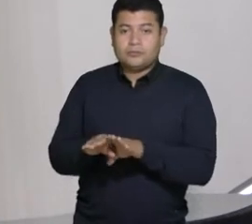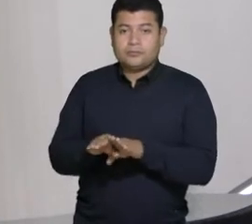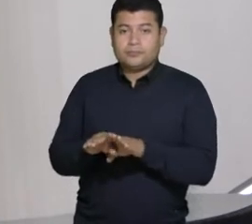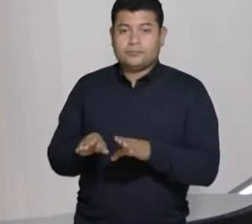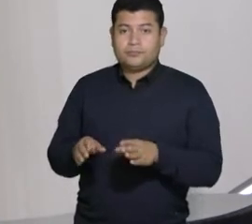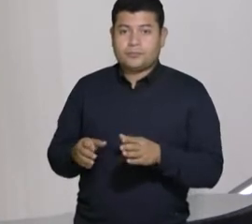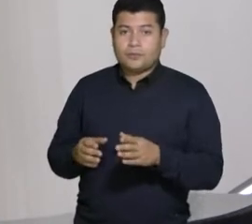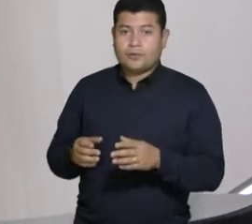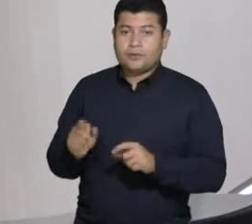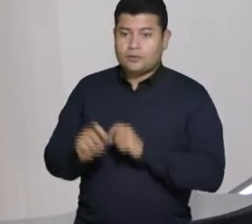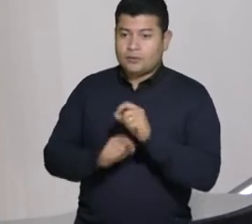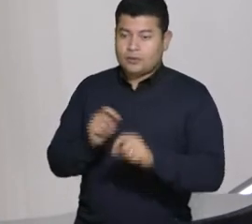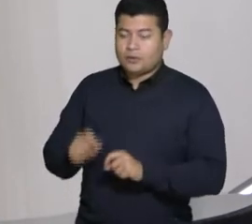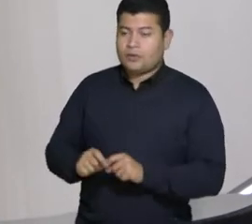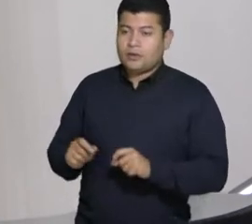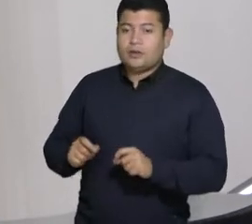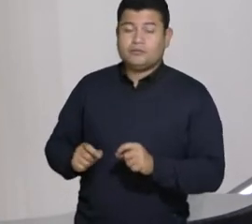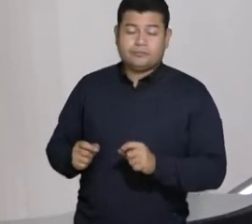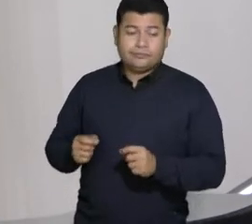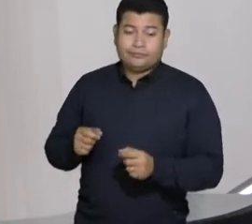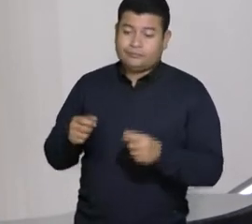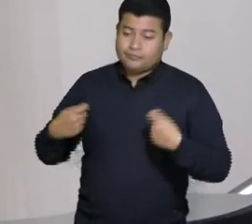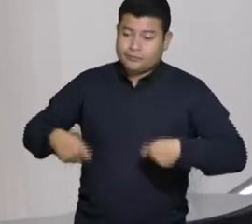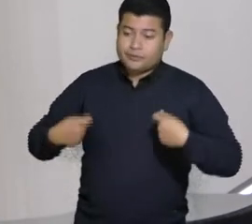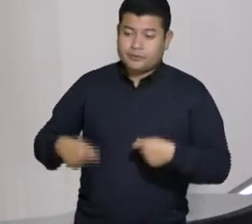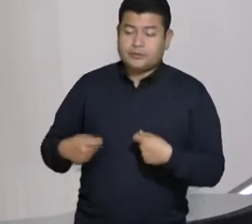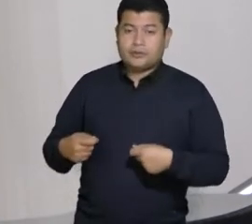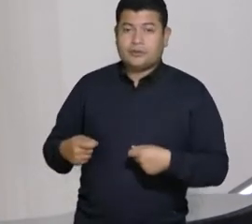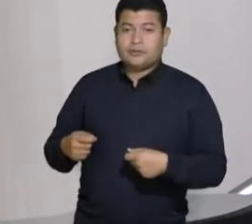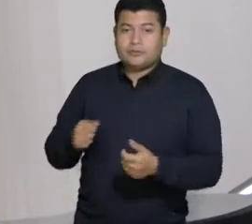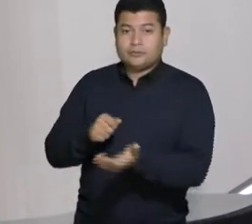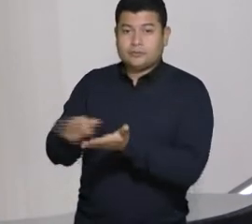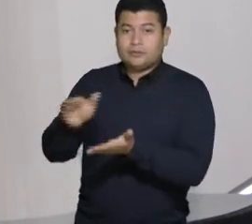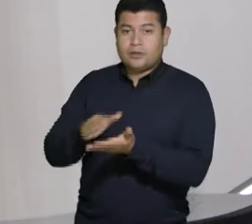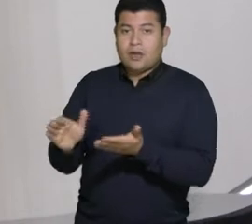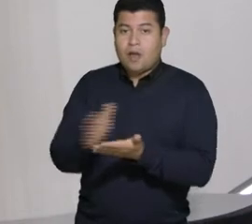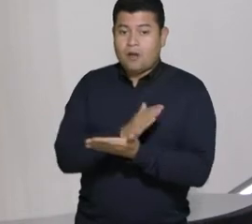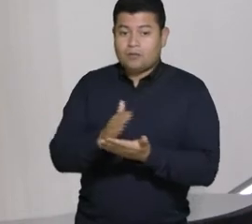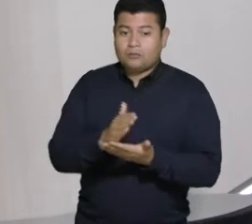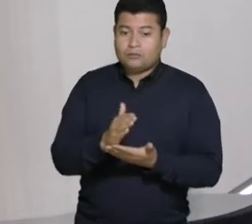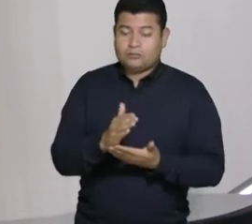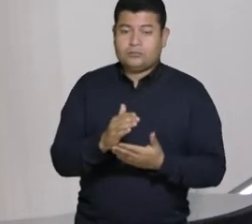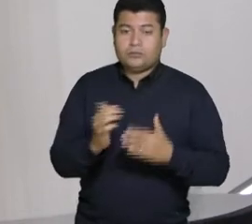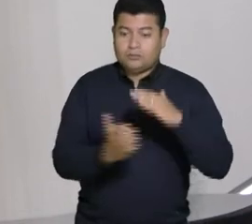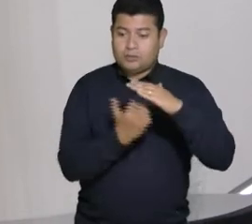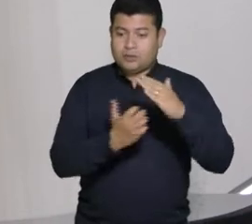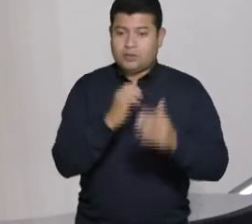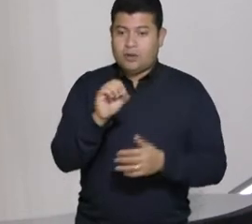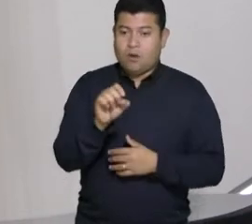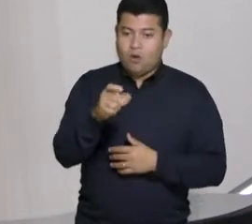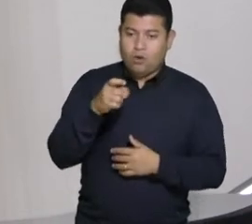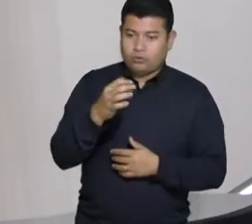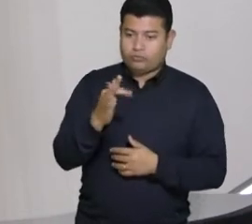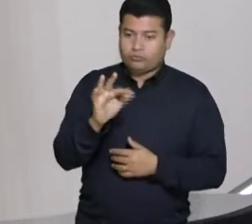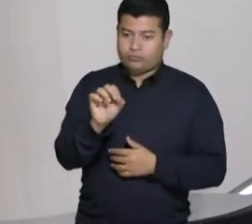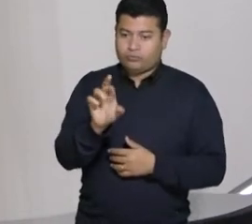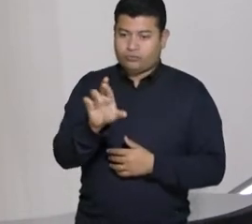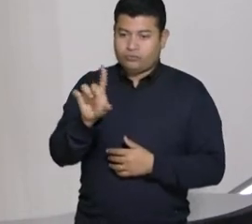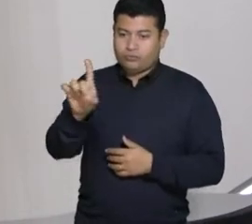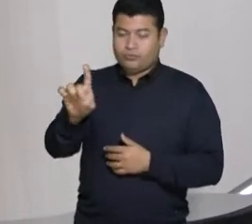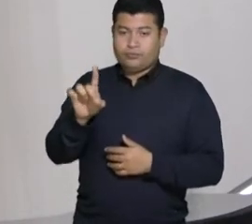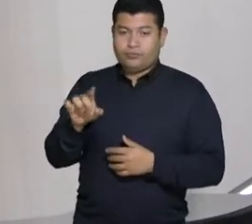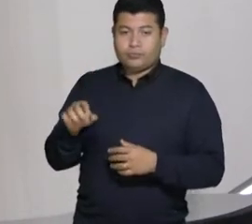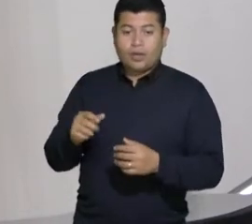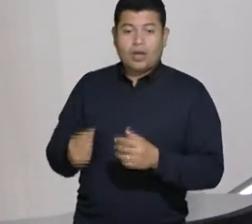funcionários E também há um relato da indústria Oxford de São Bento do Sul porcelanato que é parceira nesse